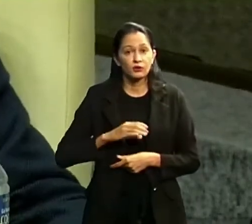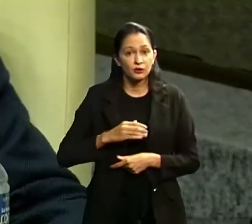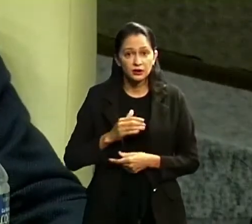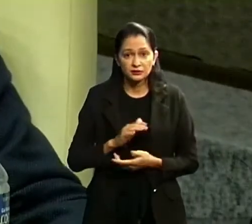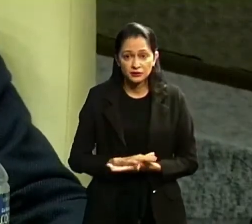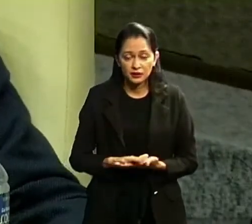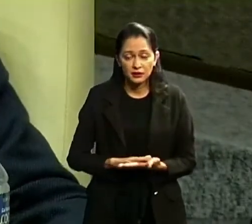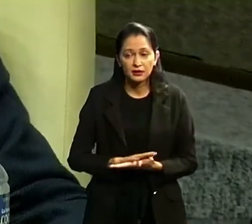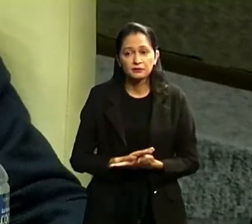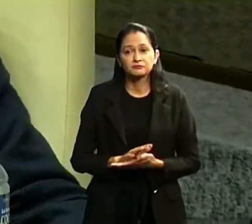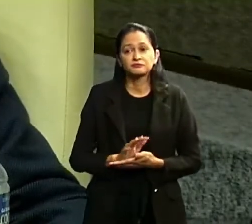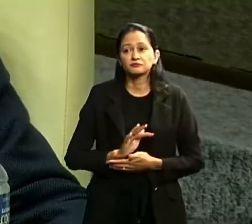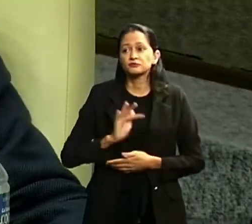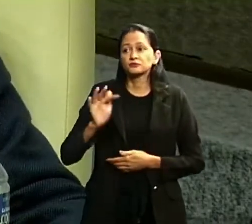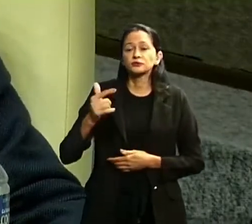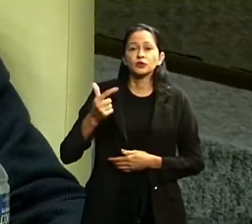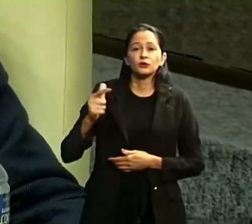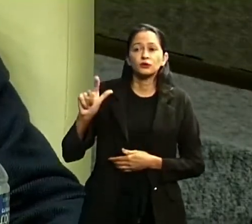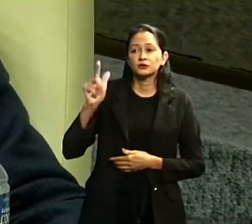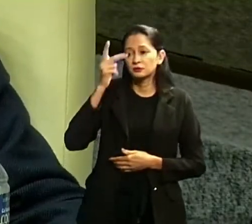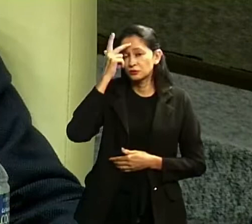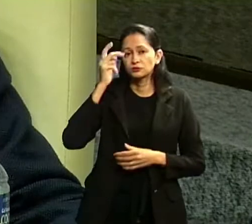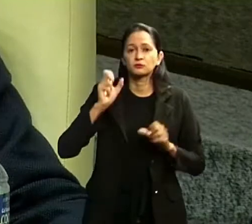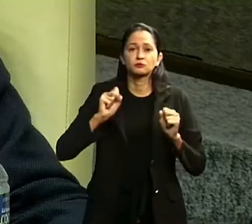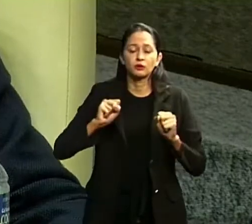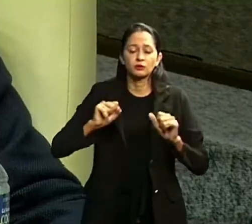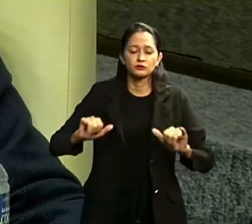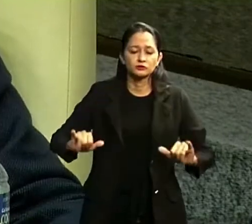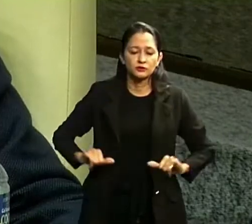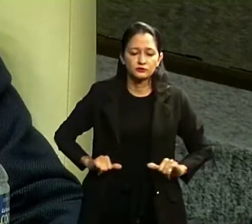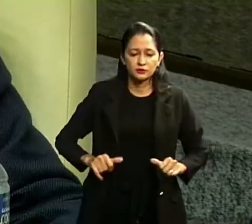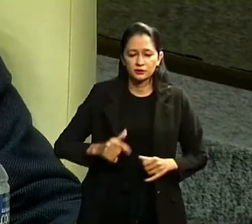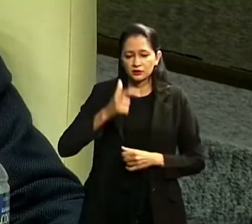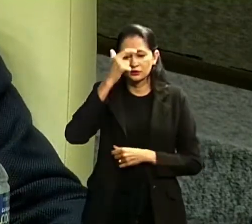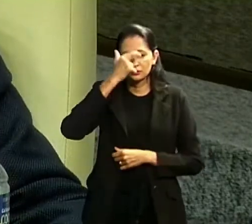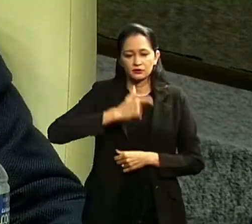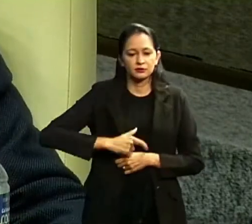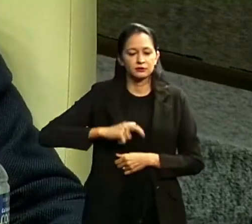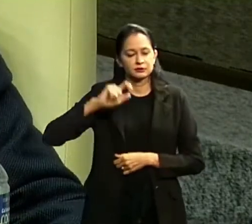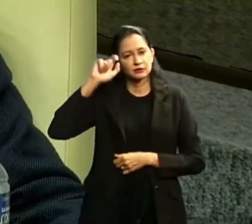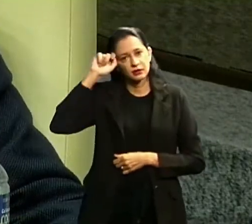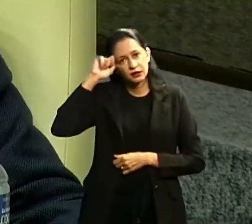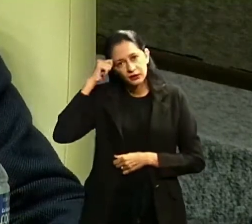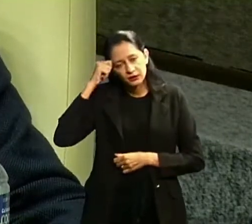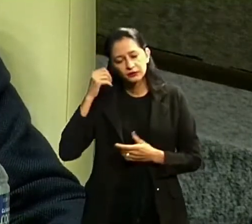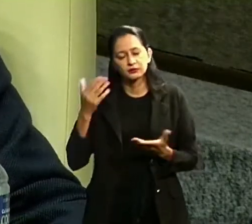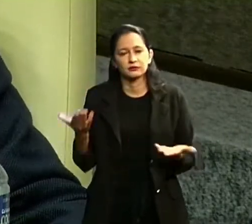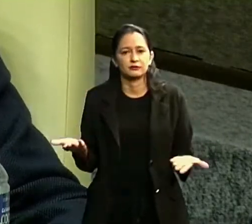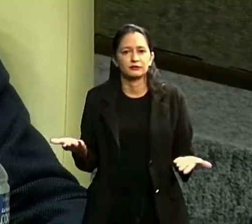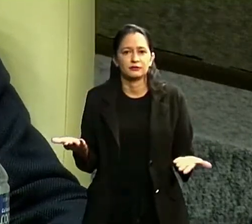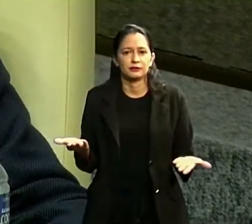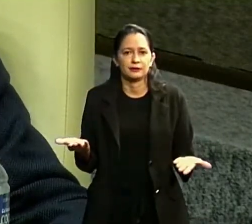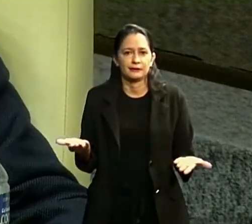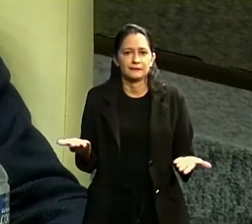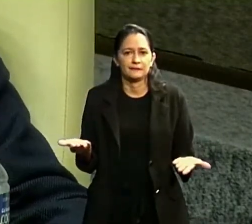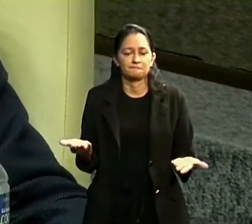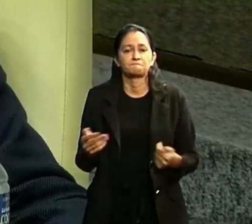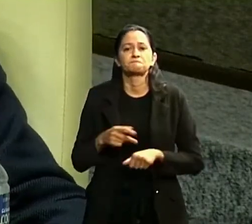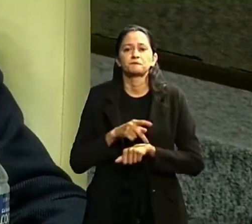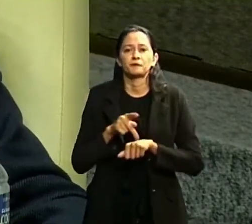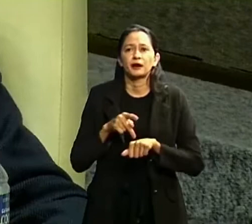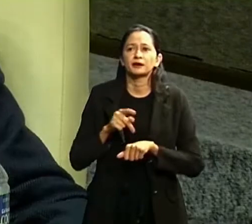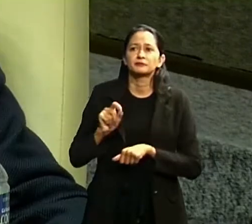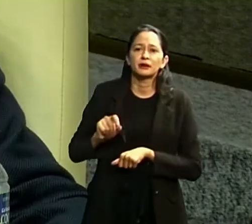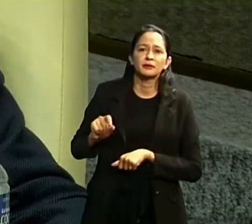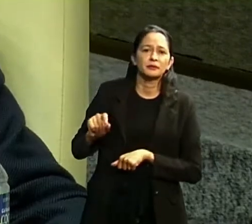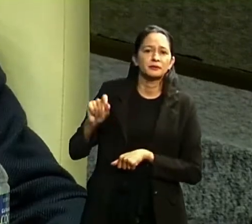amanhã outros podem ser marginalizados. Pode ser eu sou negro. O país, nós sabemos. A senhora acha